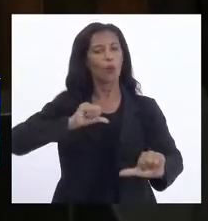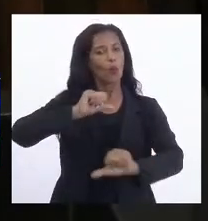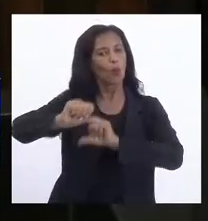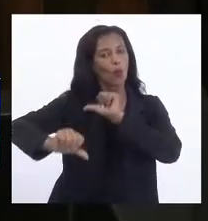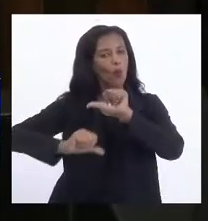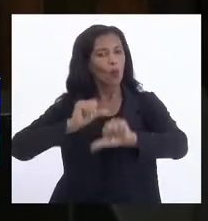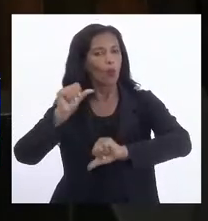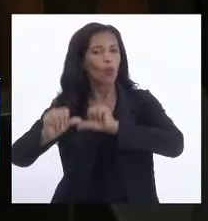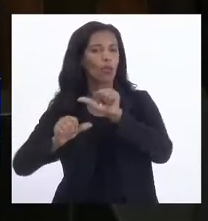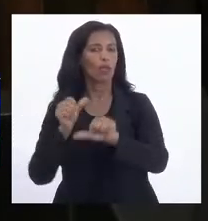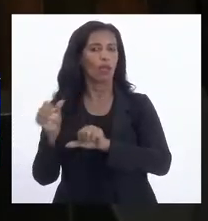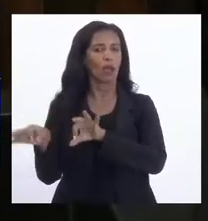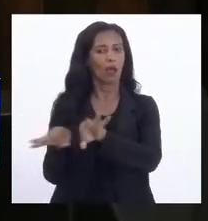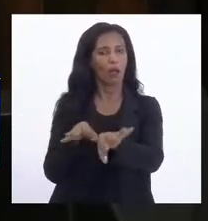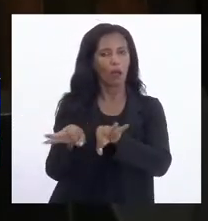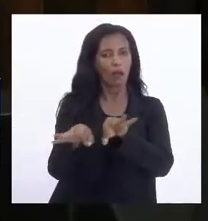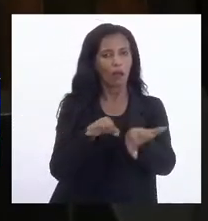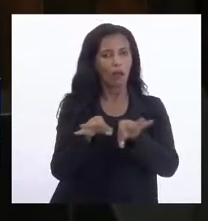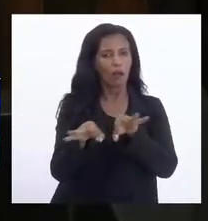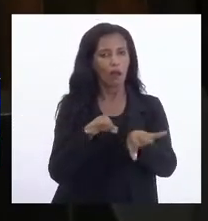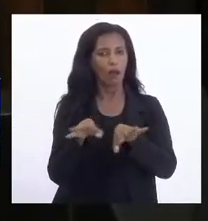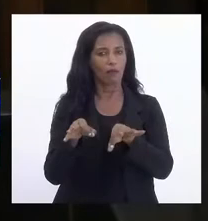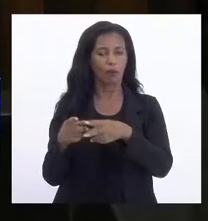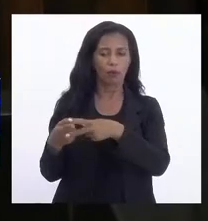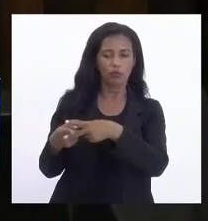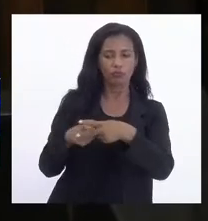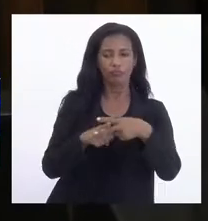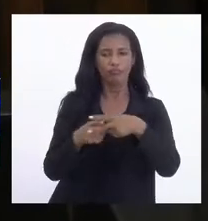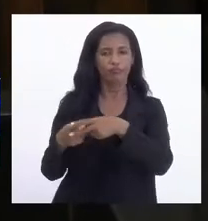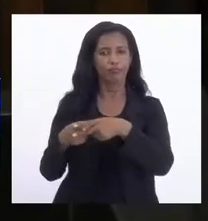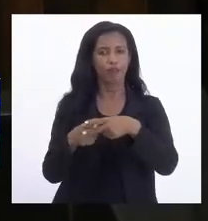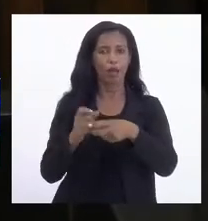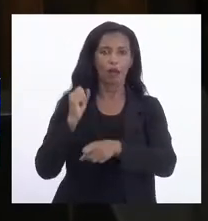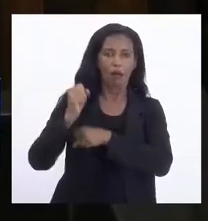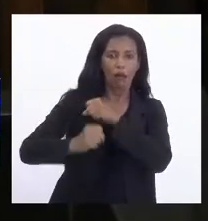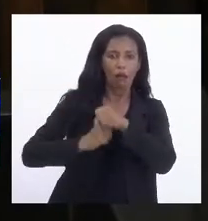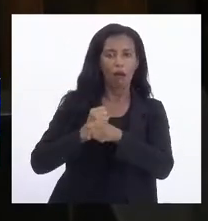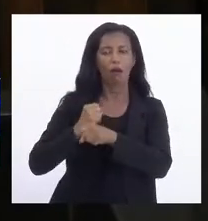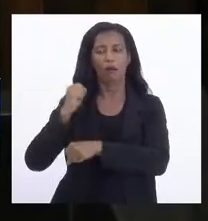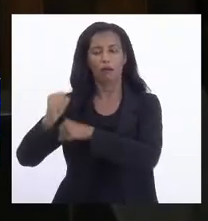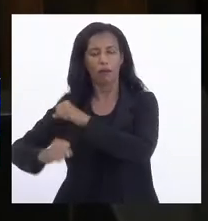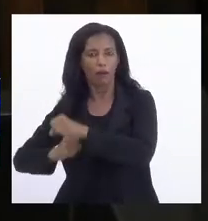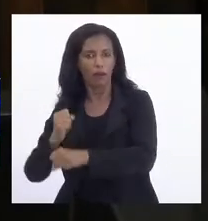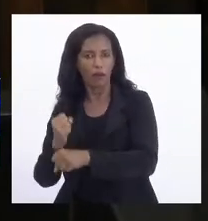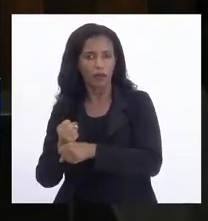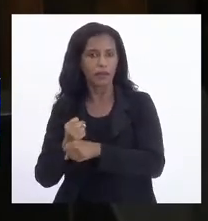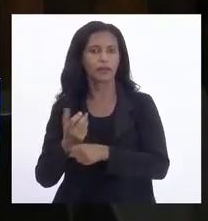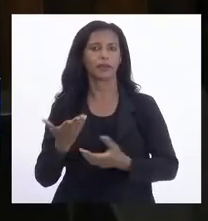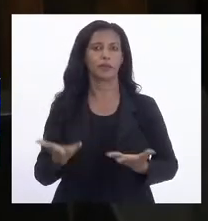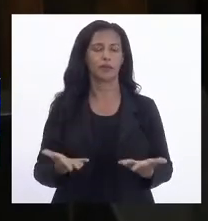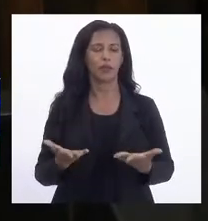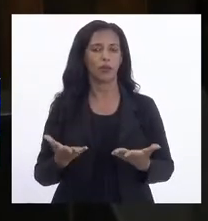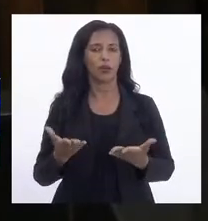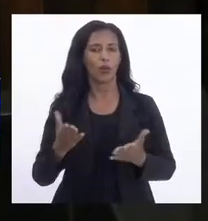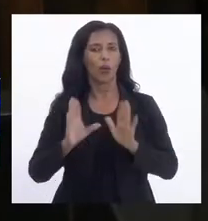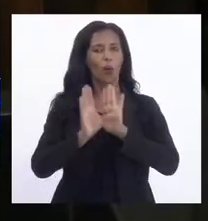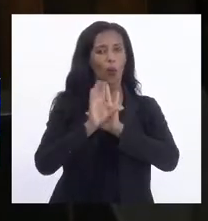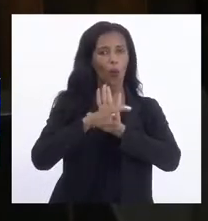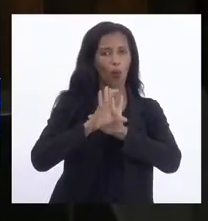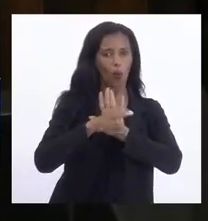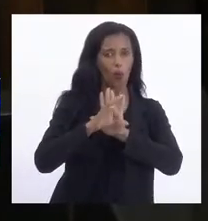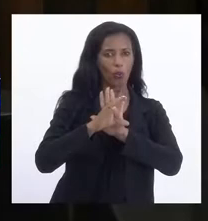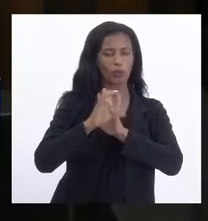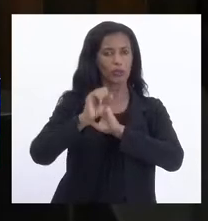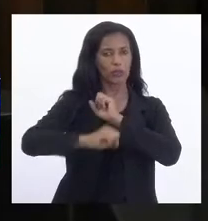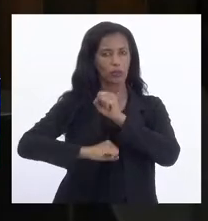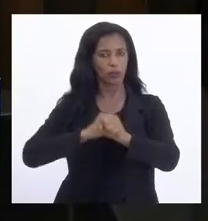modificar a forma de reajustar ano a ano o conceito